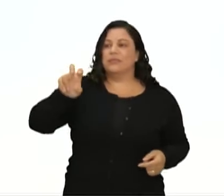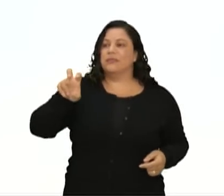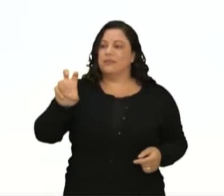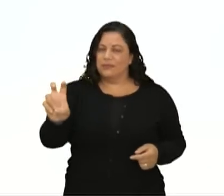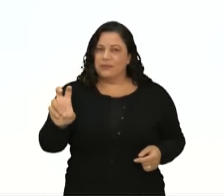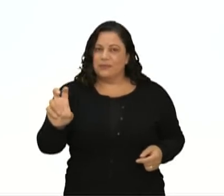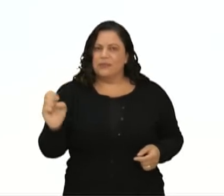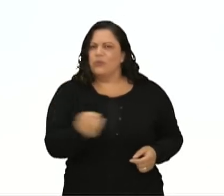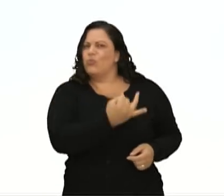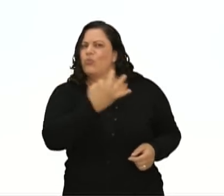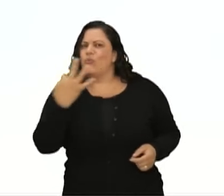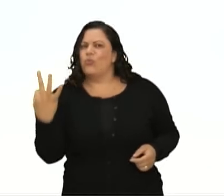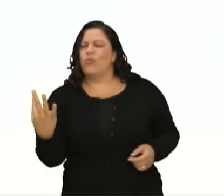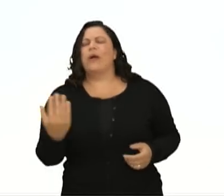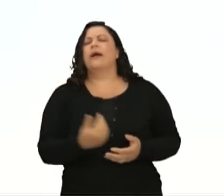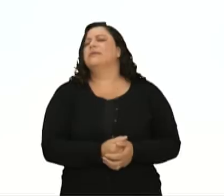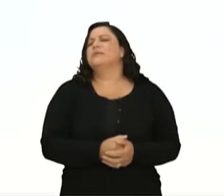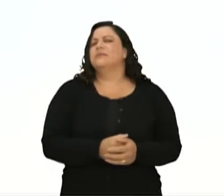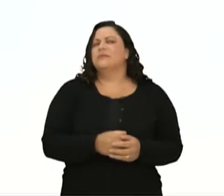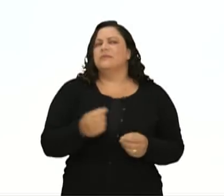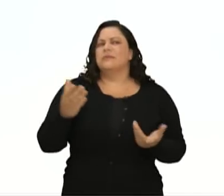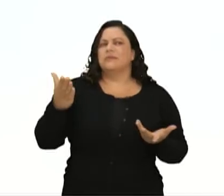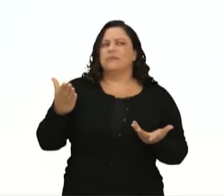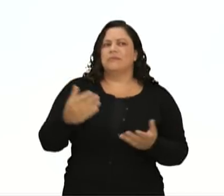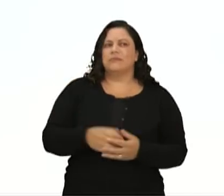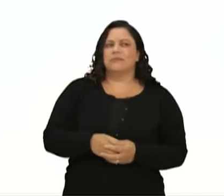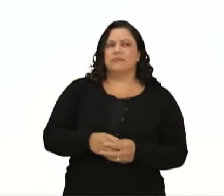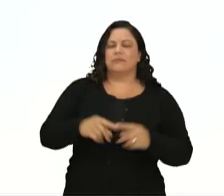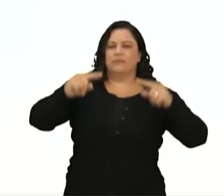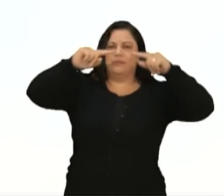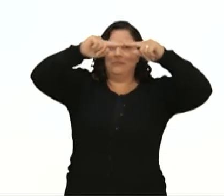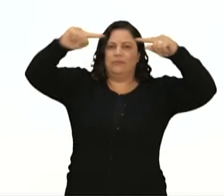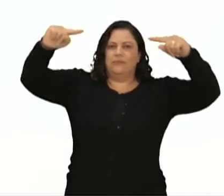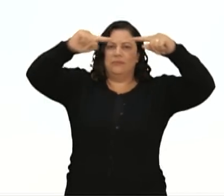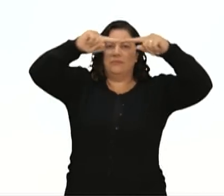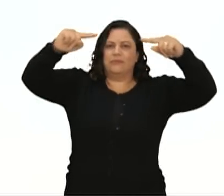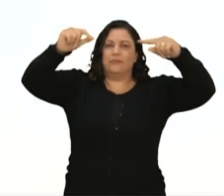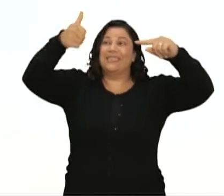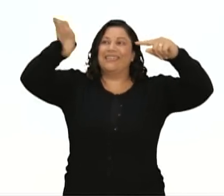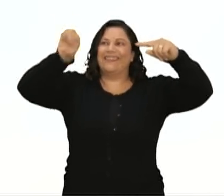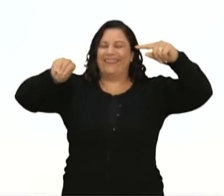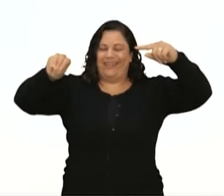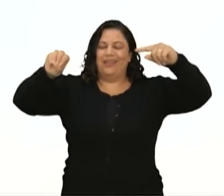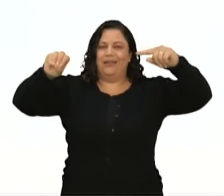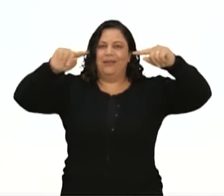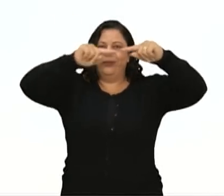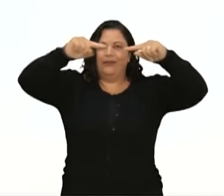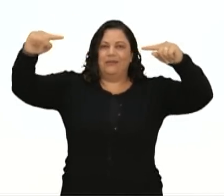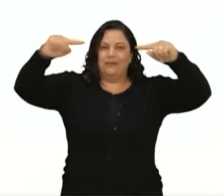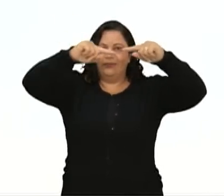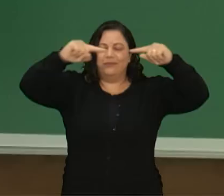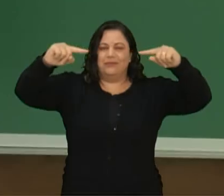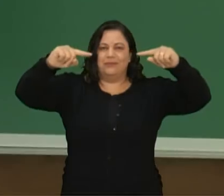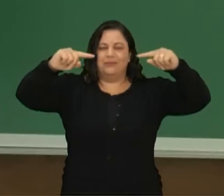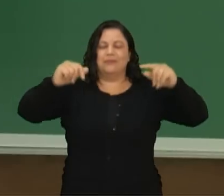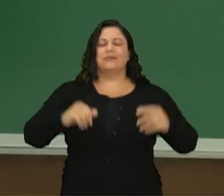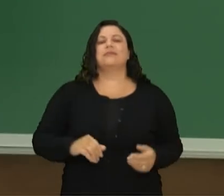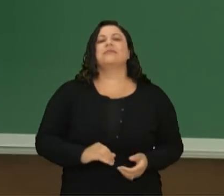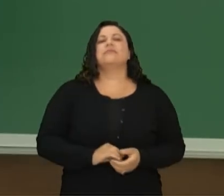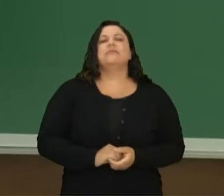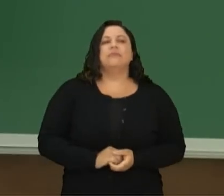1,75. Quantos atletas têm 1,75? Nós temos que 10 atletas têm